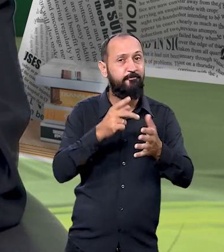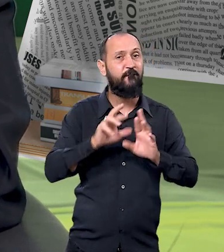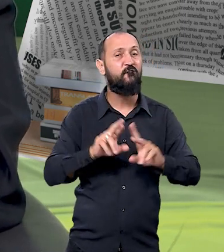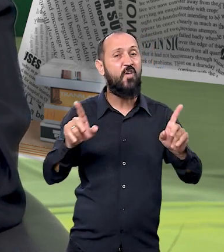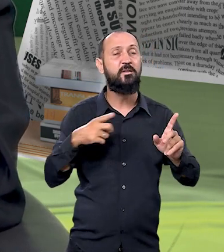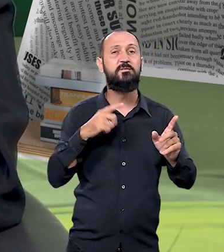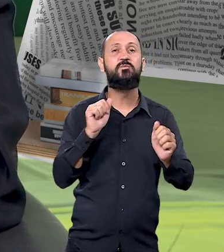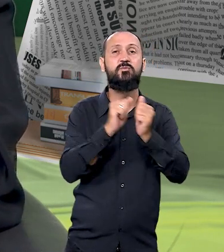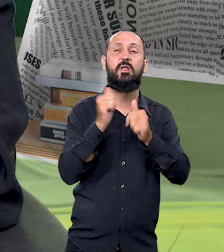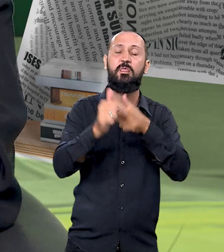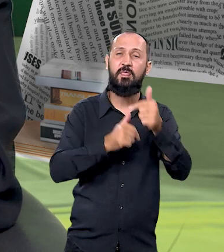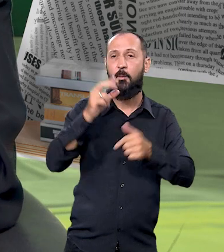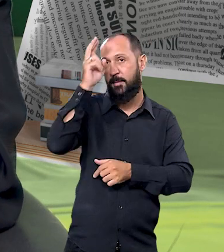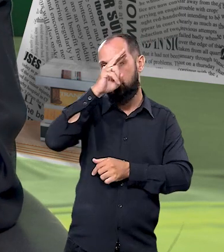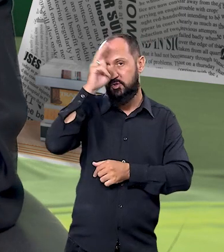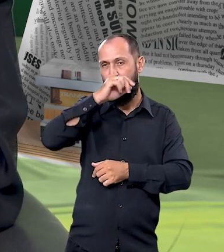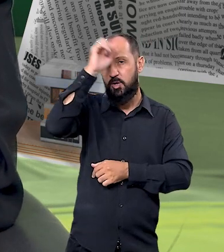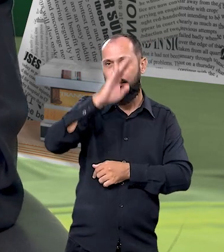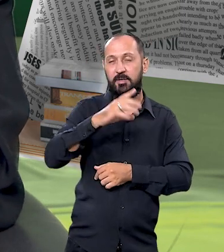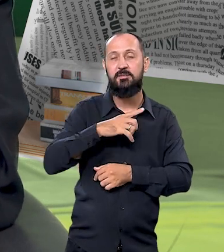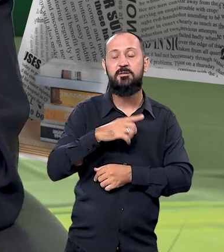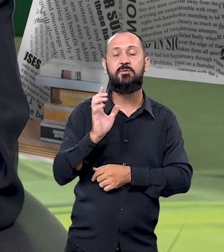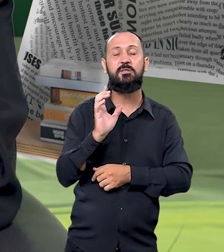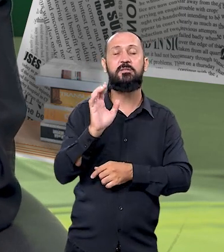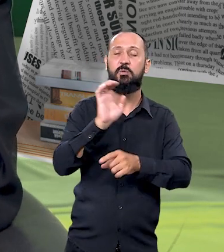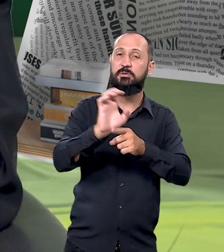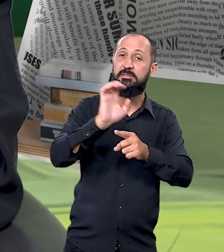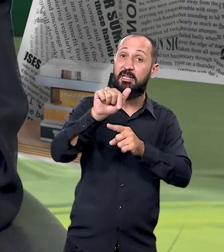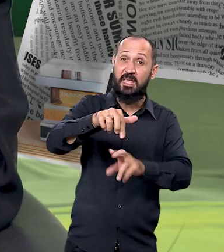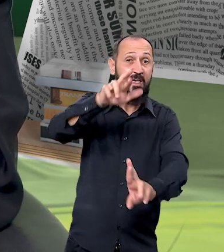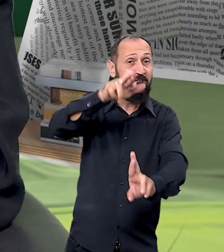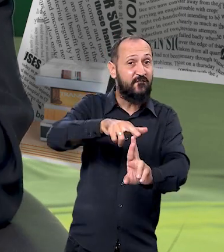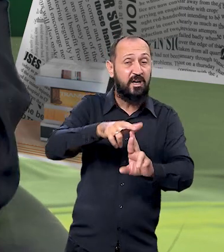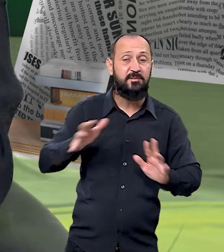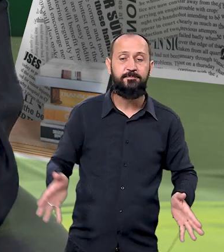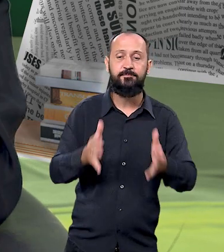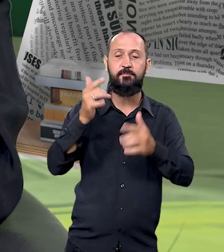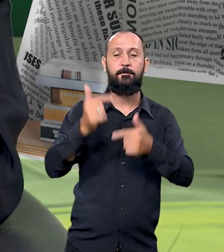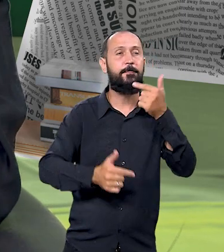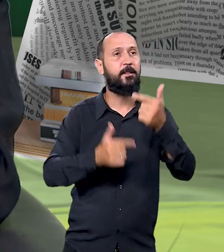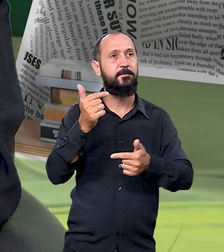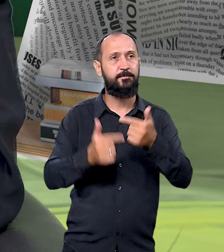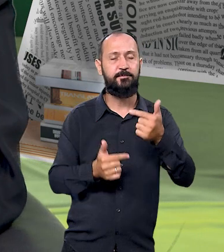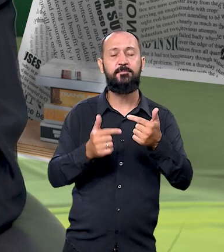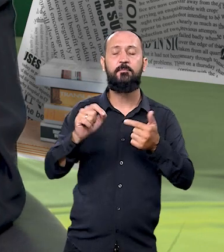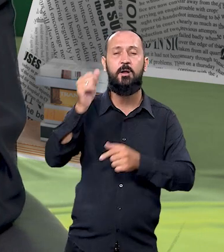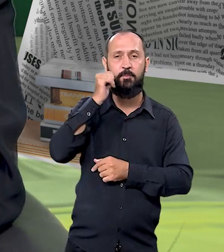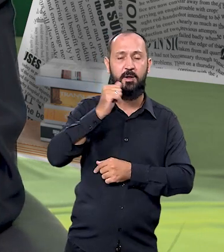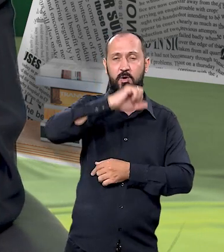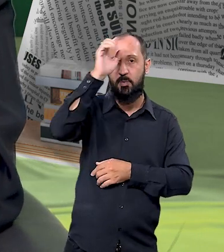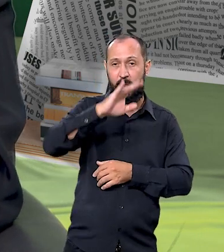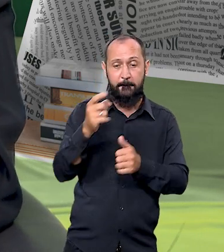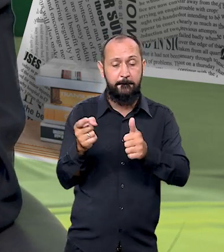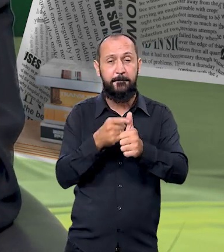essa é a diferença. Nós temos uma história no Brasil de ser um estado referência e promissor, né, nas políticas públicas para as